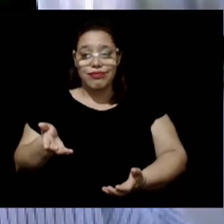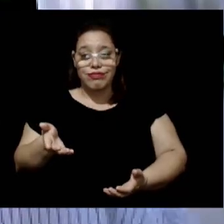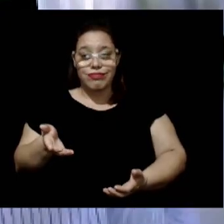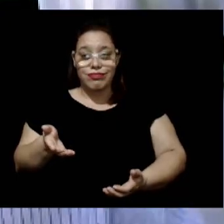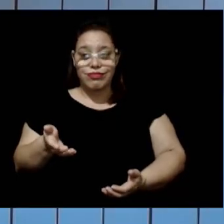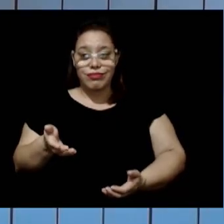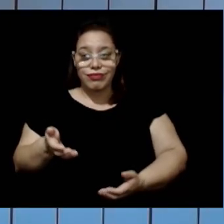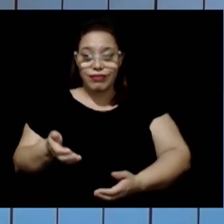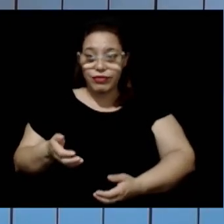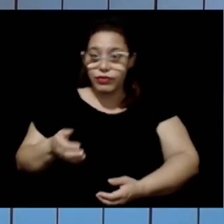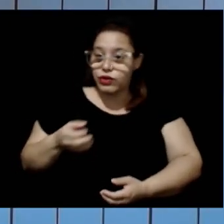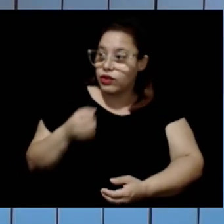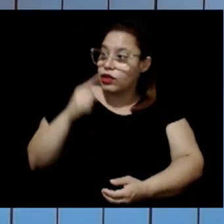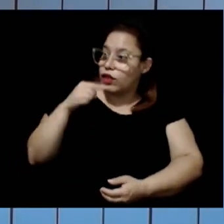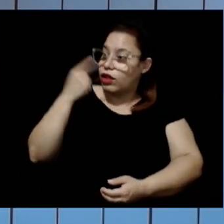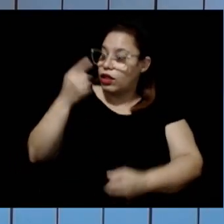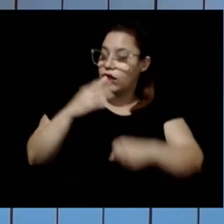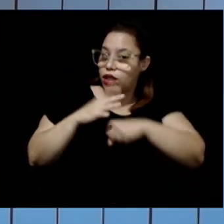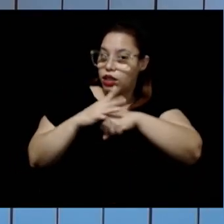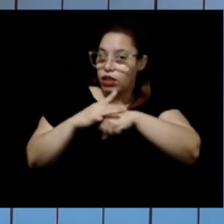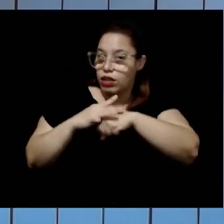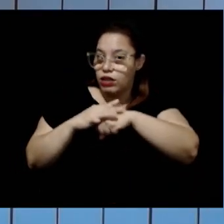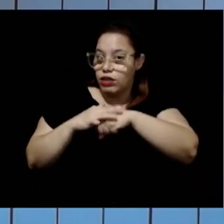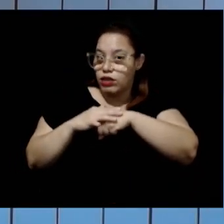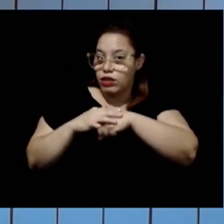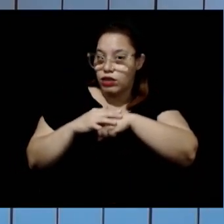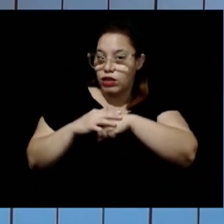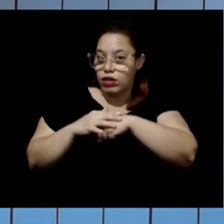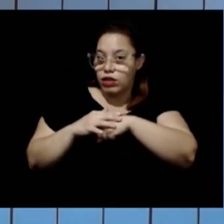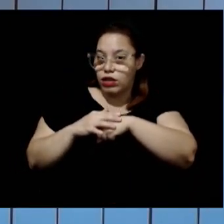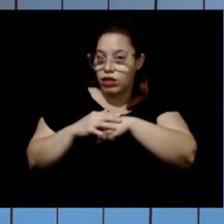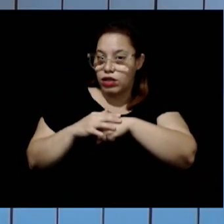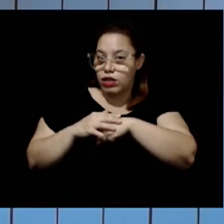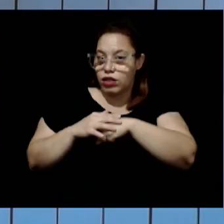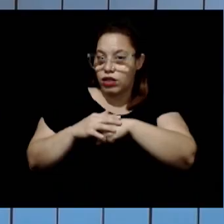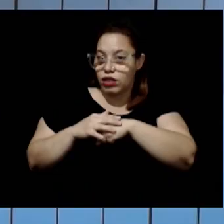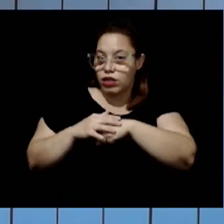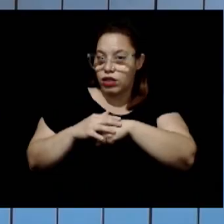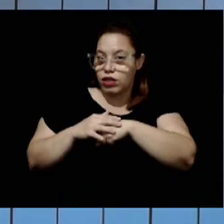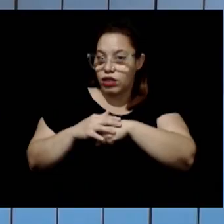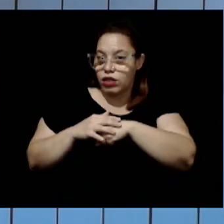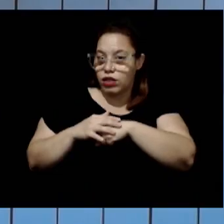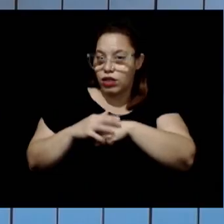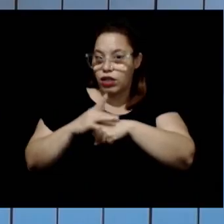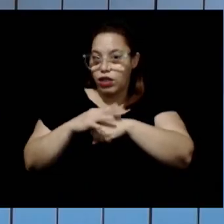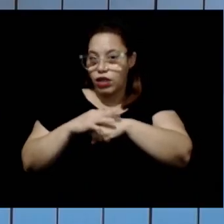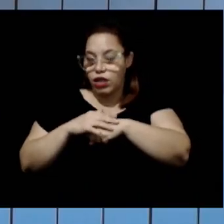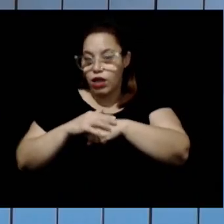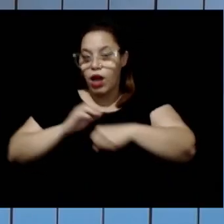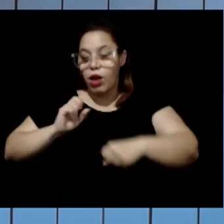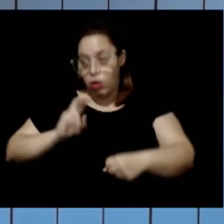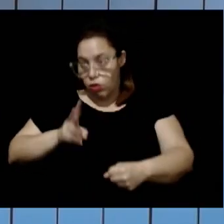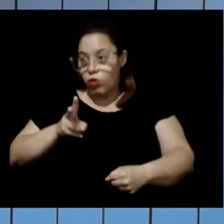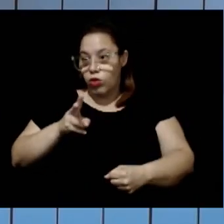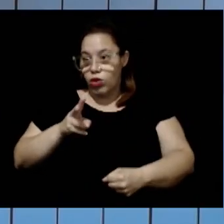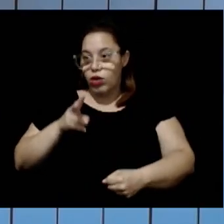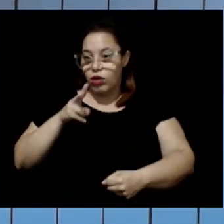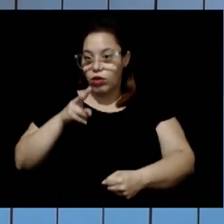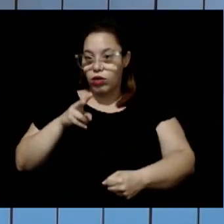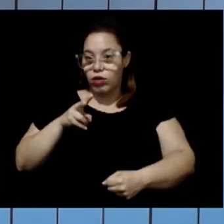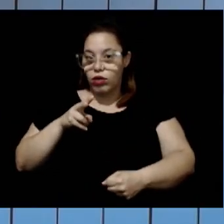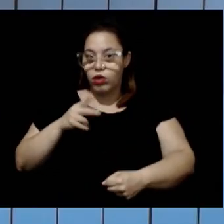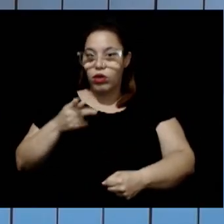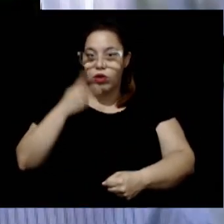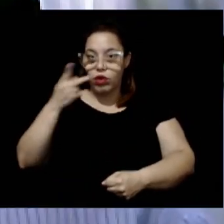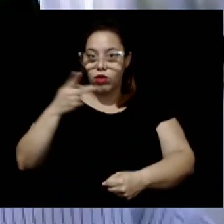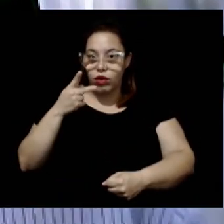Uma outra doença que... Porque é uma doença muito prevalente, tá? Enquanto eu falei de artrite reumatoide